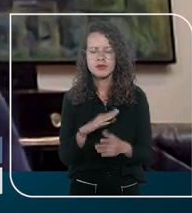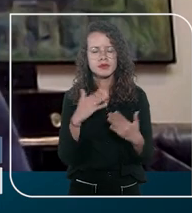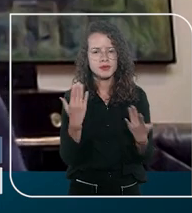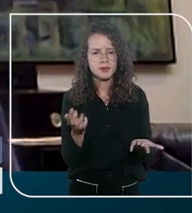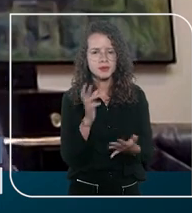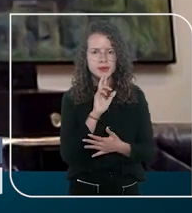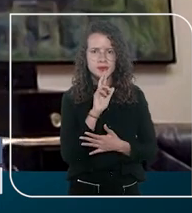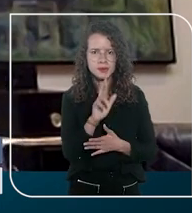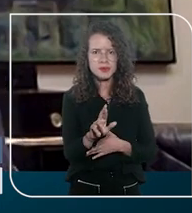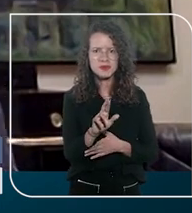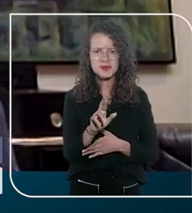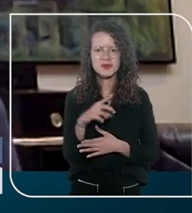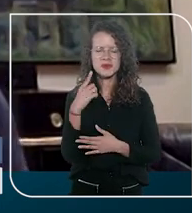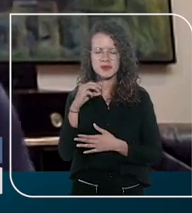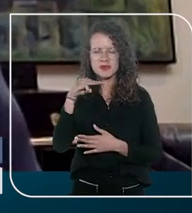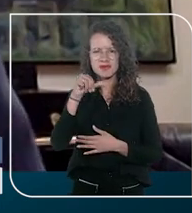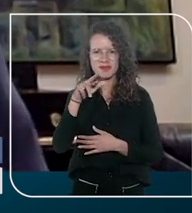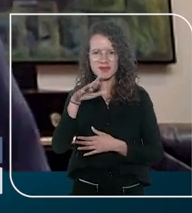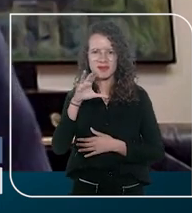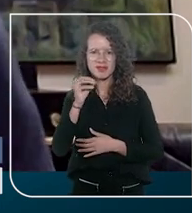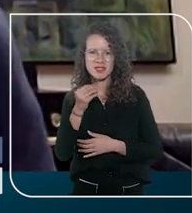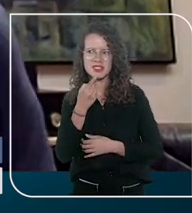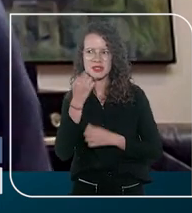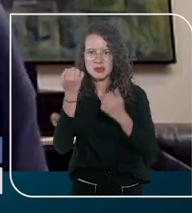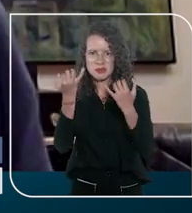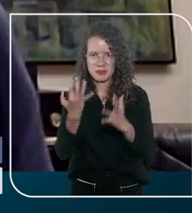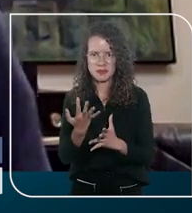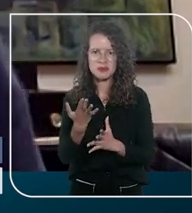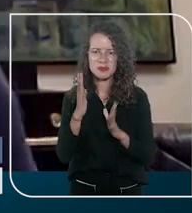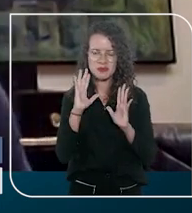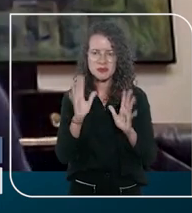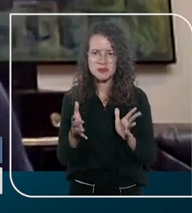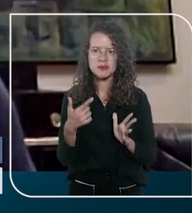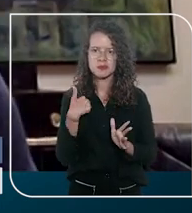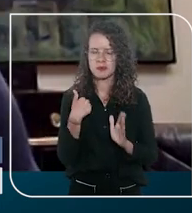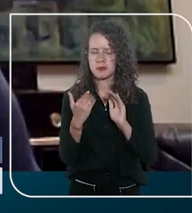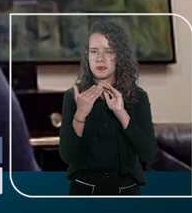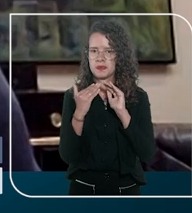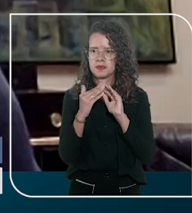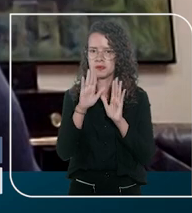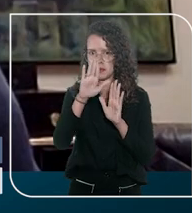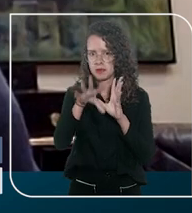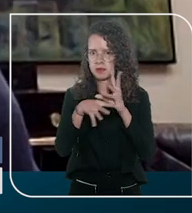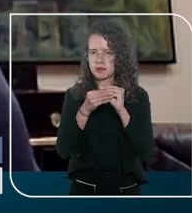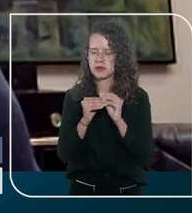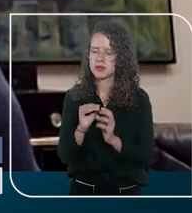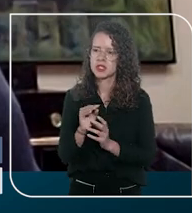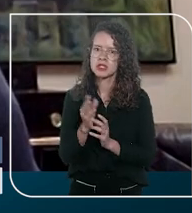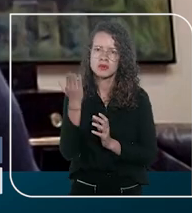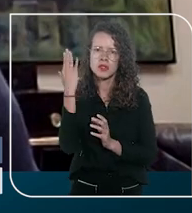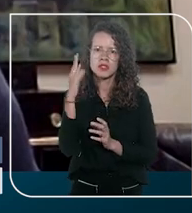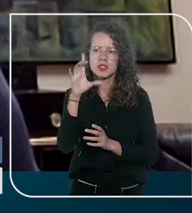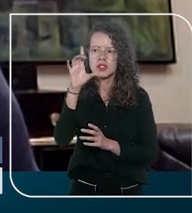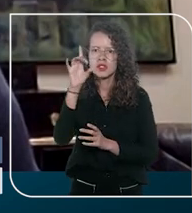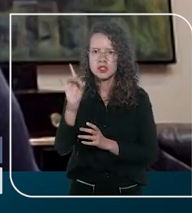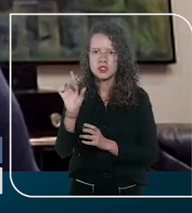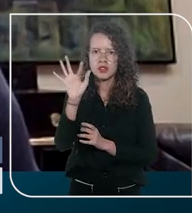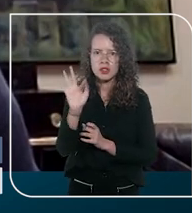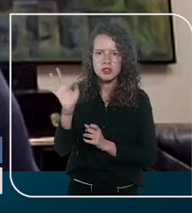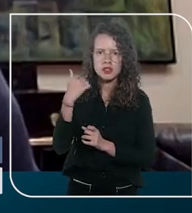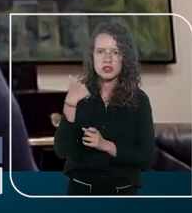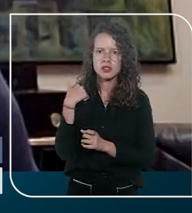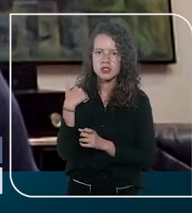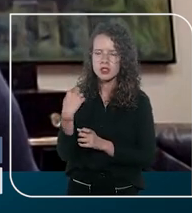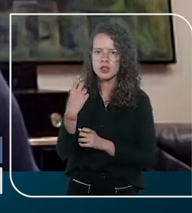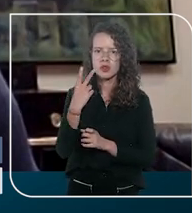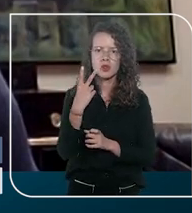aproveitando a última fala do Maurício, eu lembro quando fiz segundo ano de direito, em que um dia eu li um julgado que dizia o